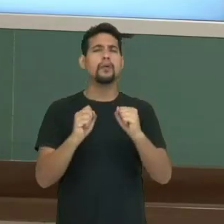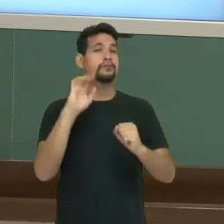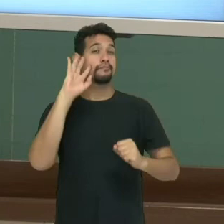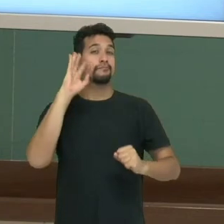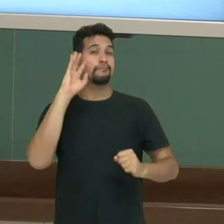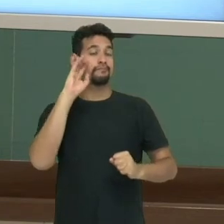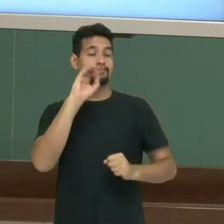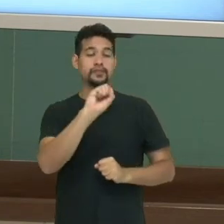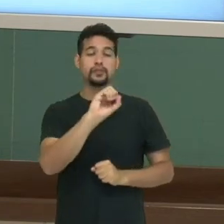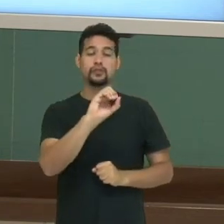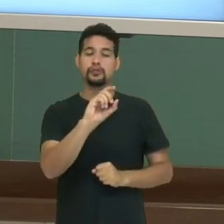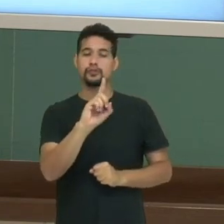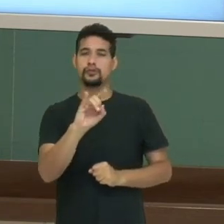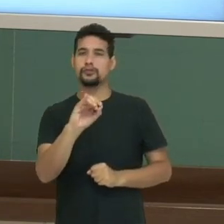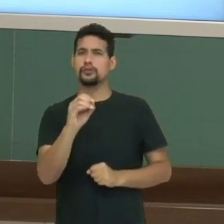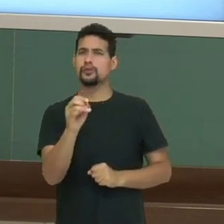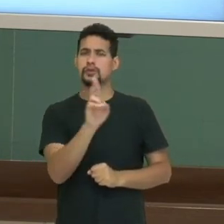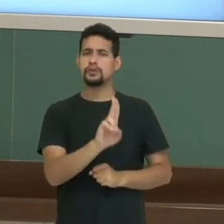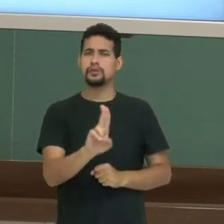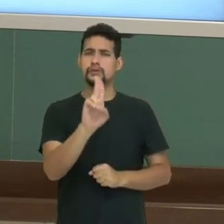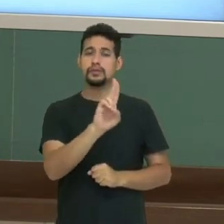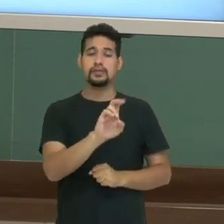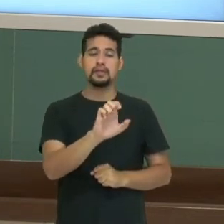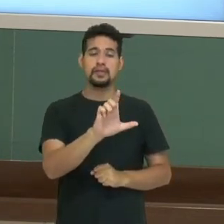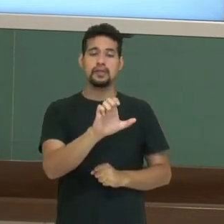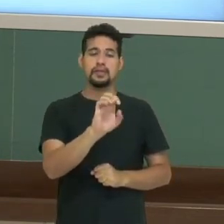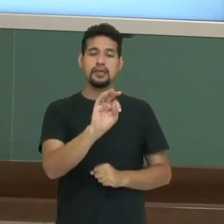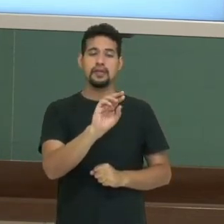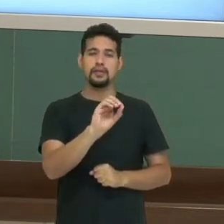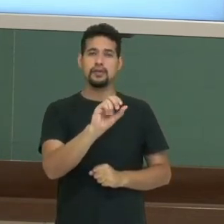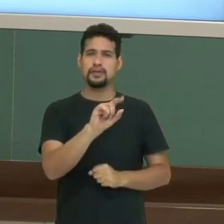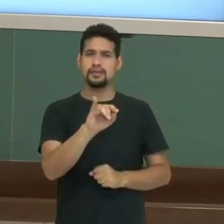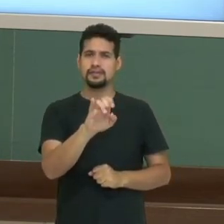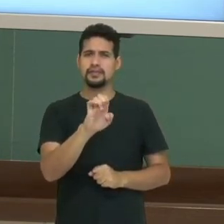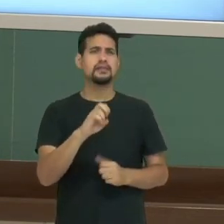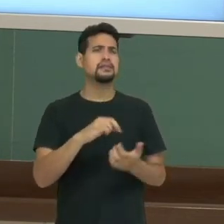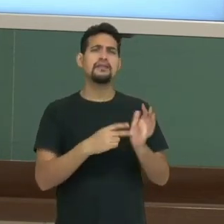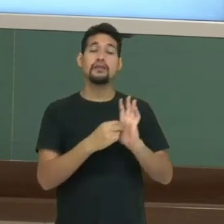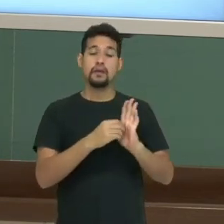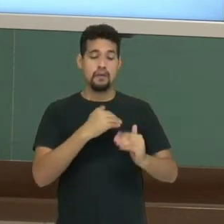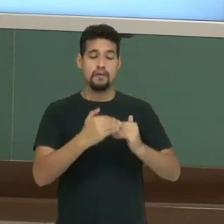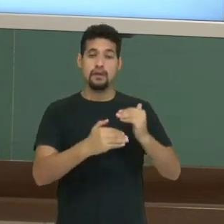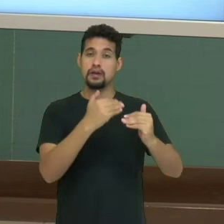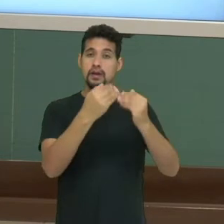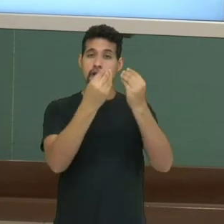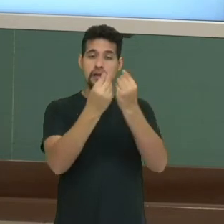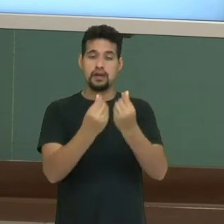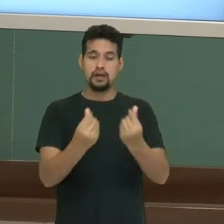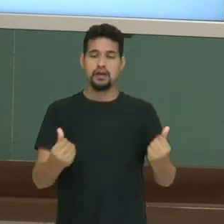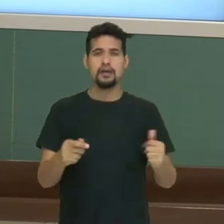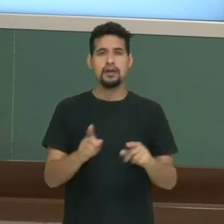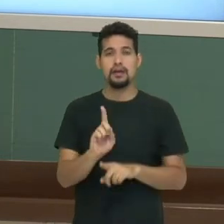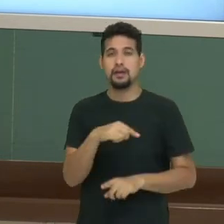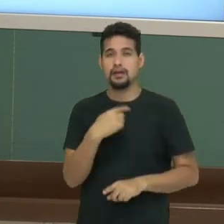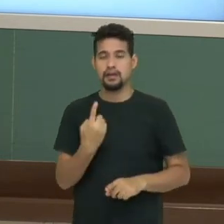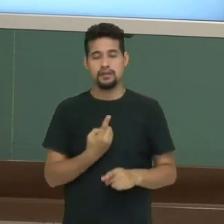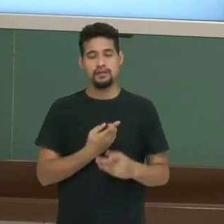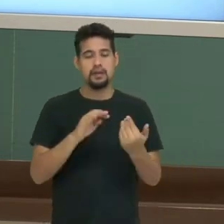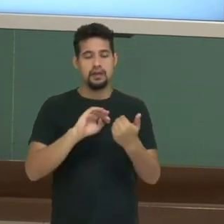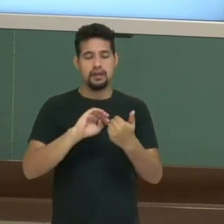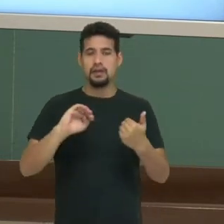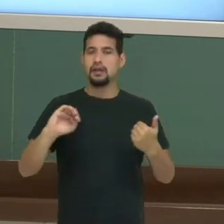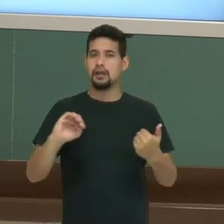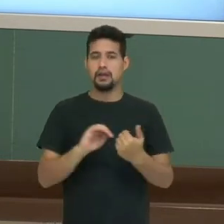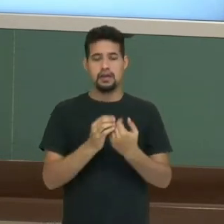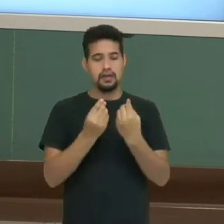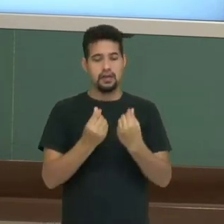fornecer sódio quando submetidos à eletrólise. E a gente já sabe que a eletrólise é um processo de decomposição, então a gente vai dividir os componentes